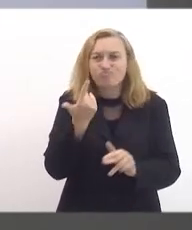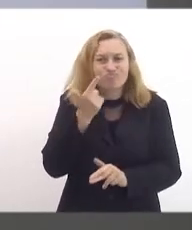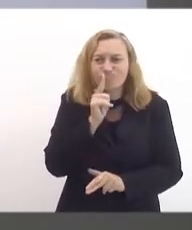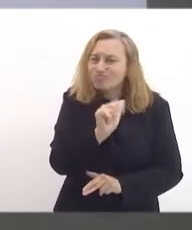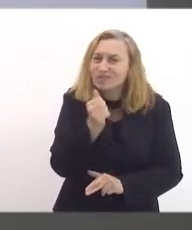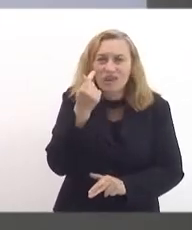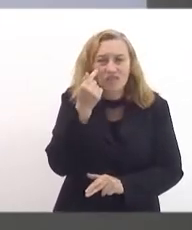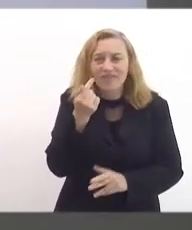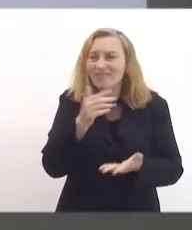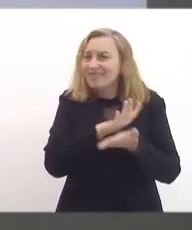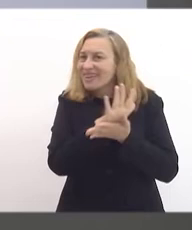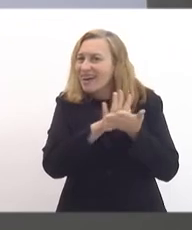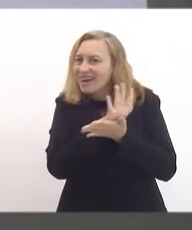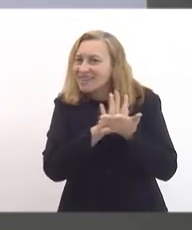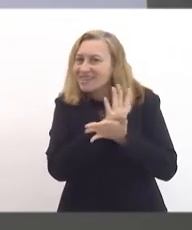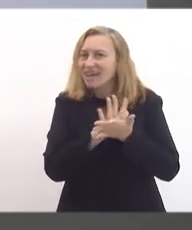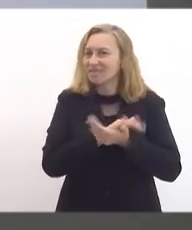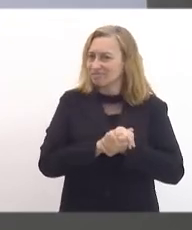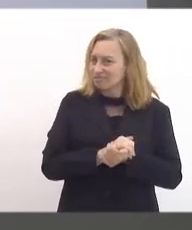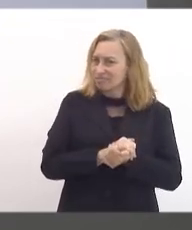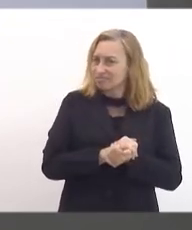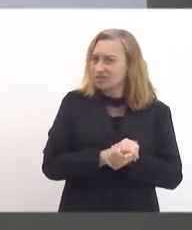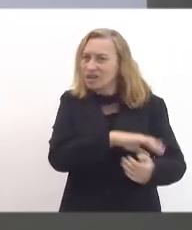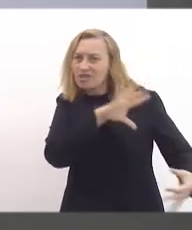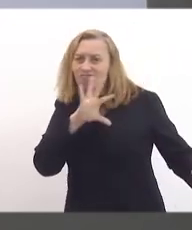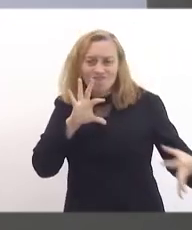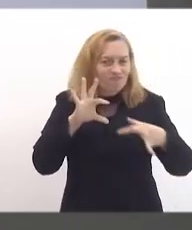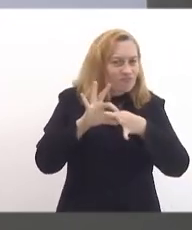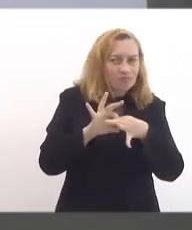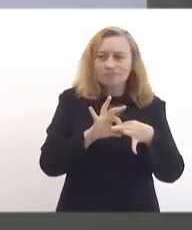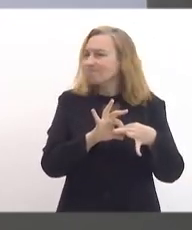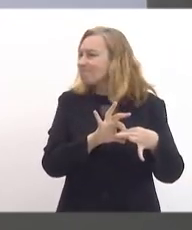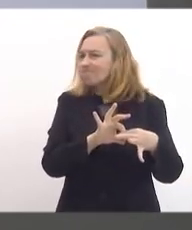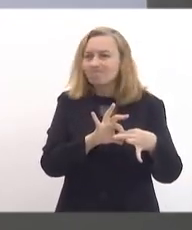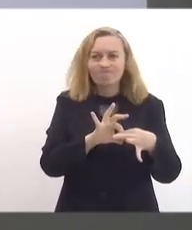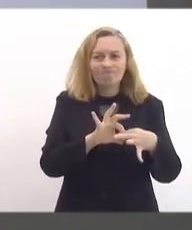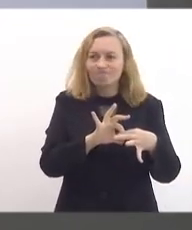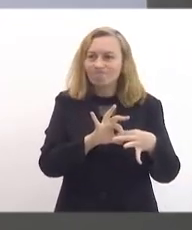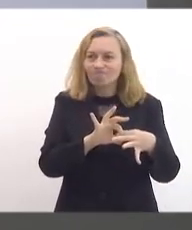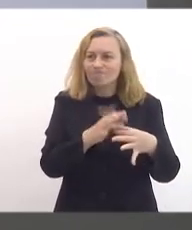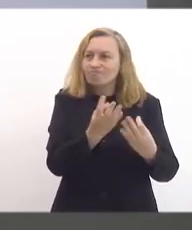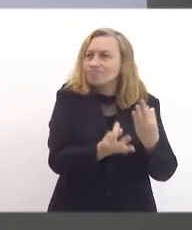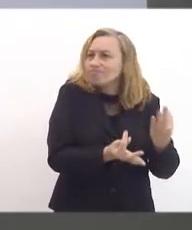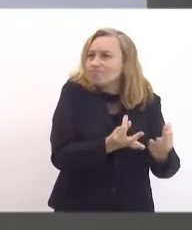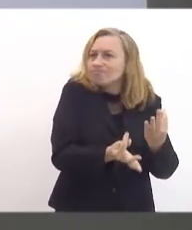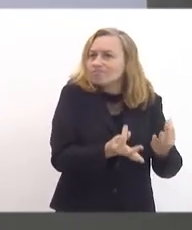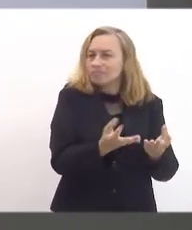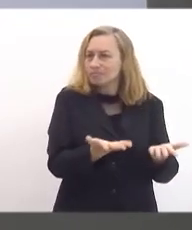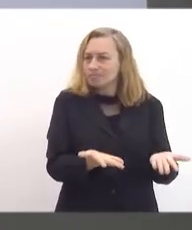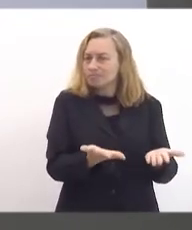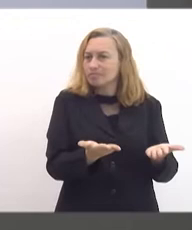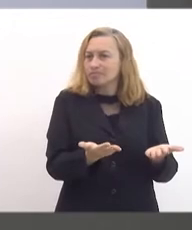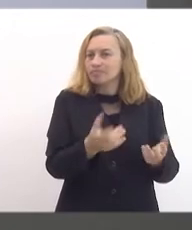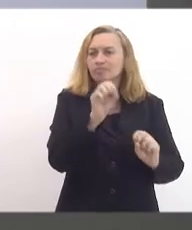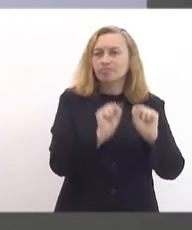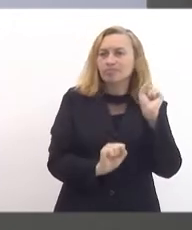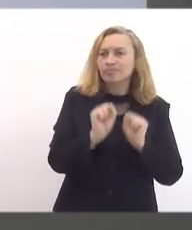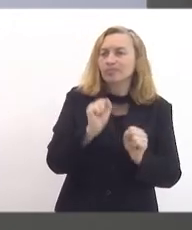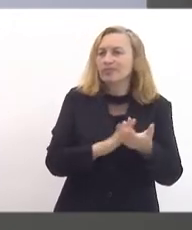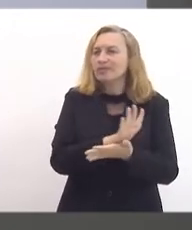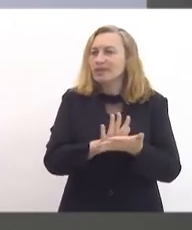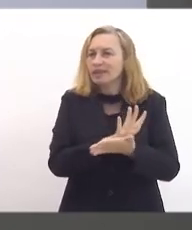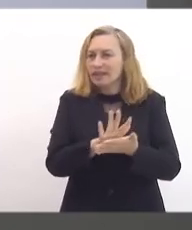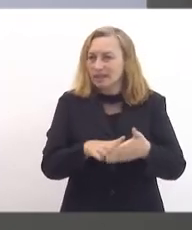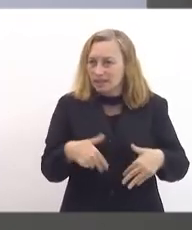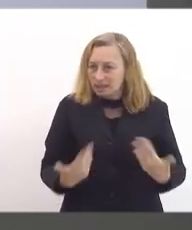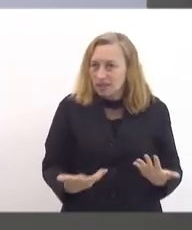consegue identificar nenhuma vinculação a um tratamento de indústria tá essa